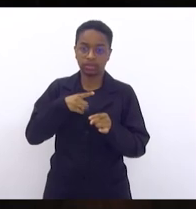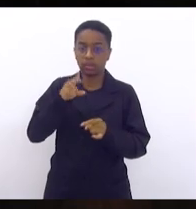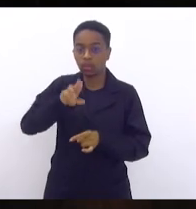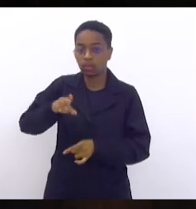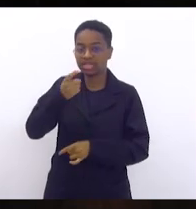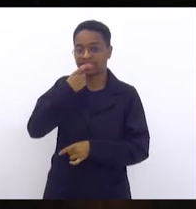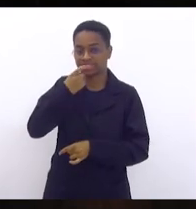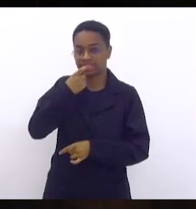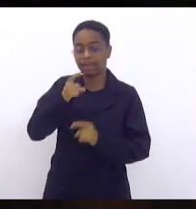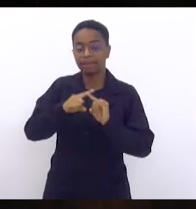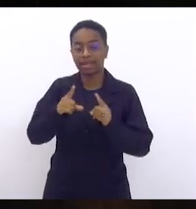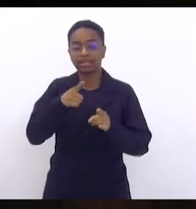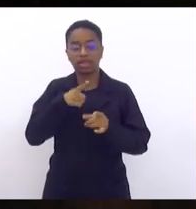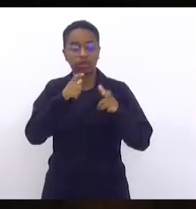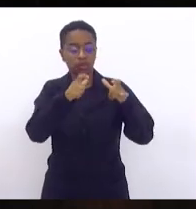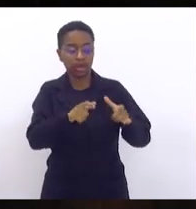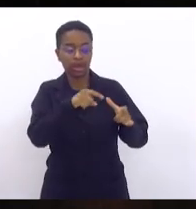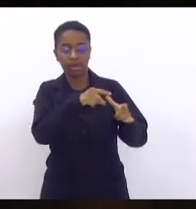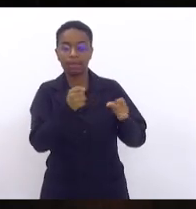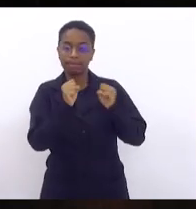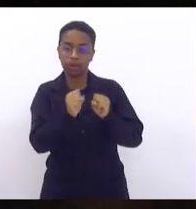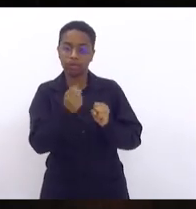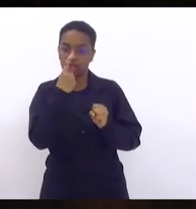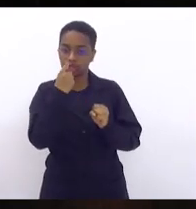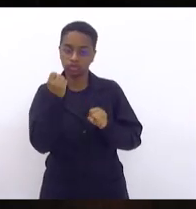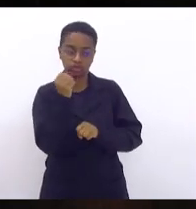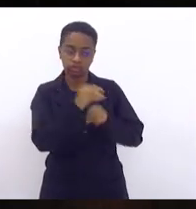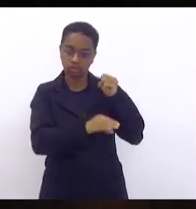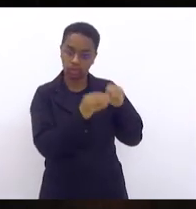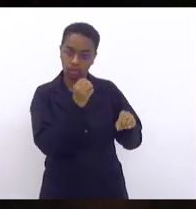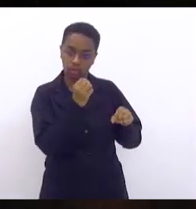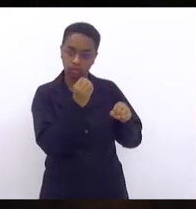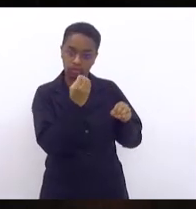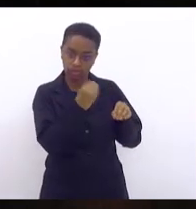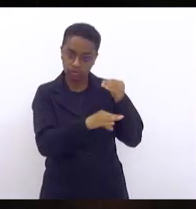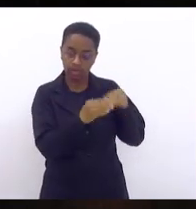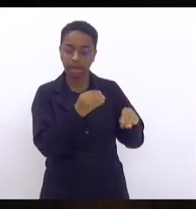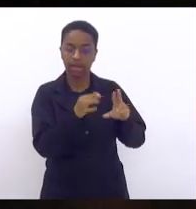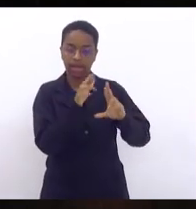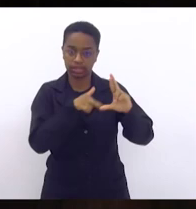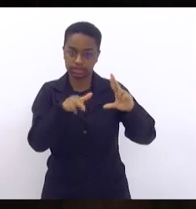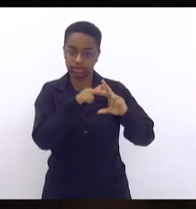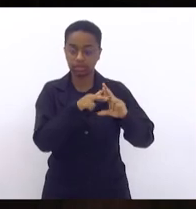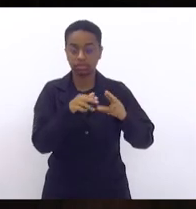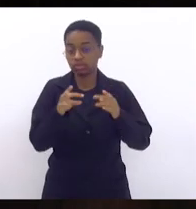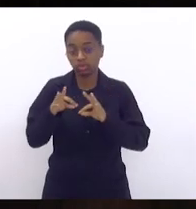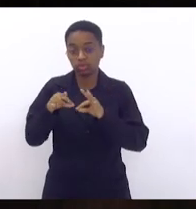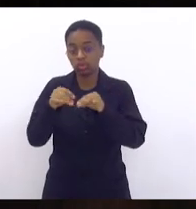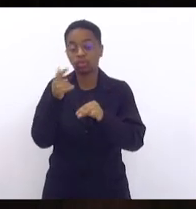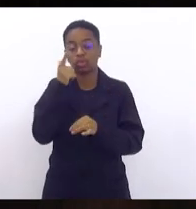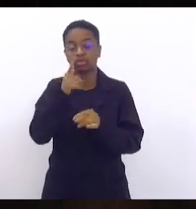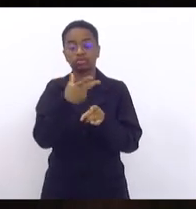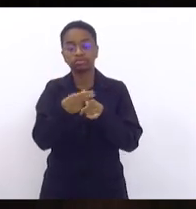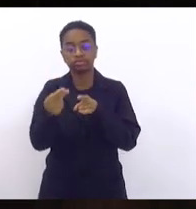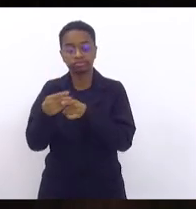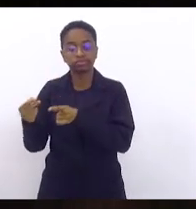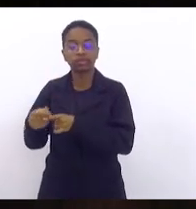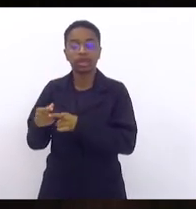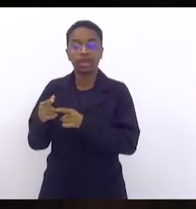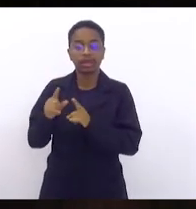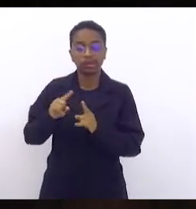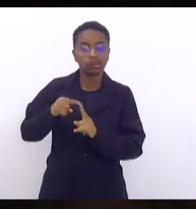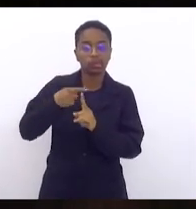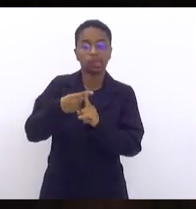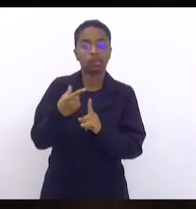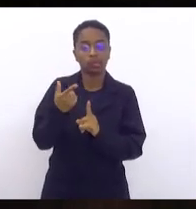tem um pev e esse pev seja administrado pelo uma cooperativa de catadores todos ganharam e cumprirão o que